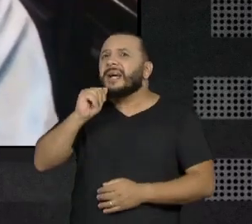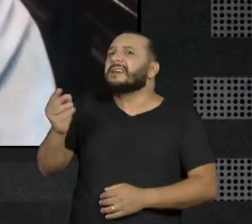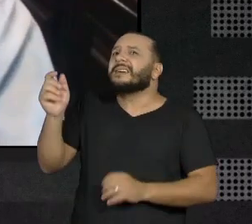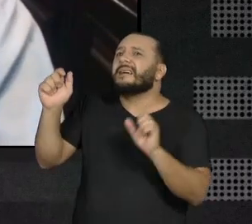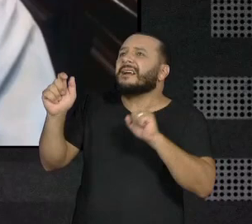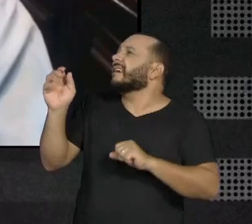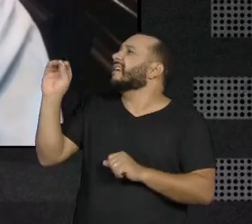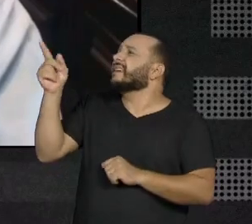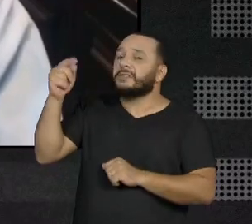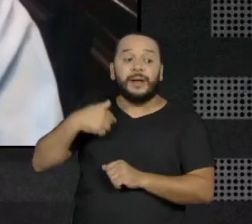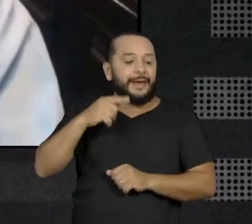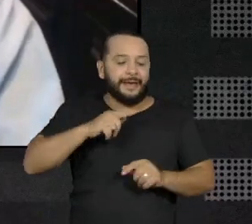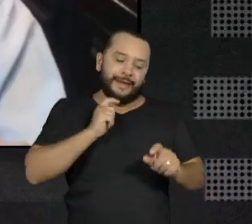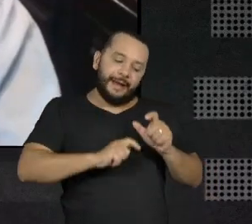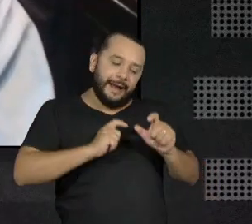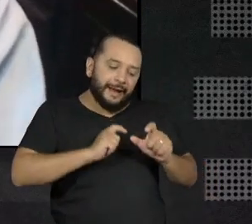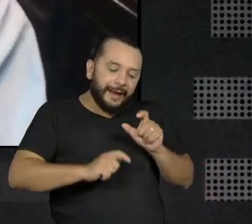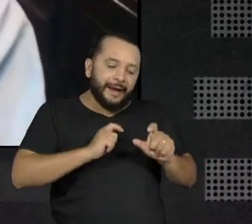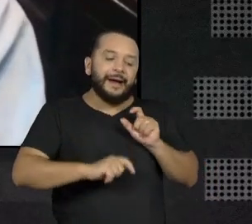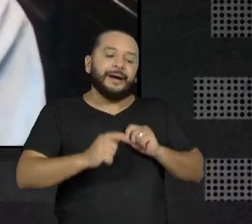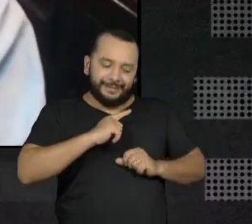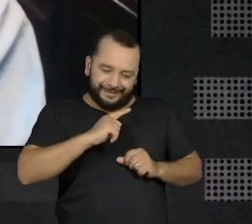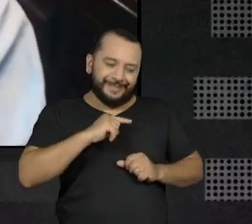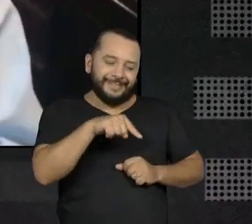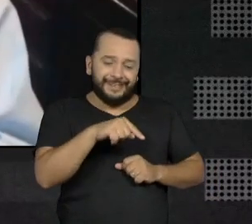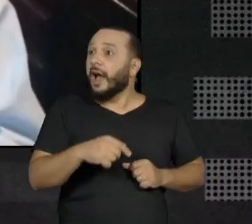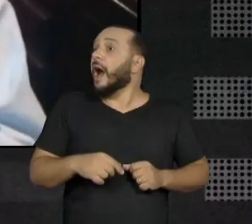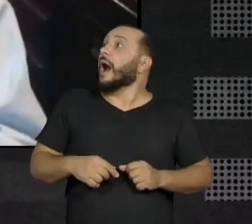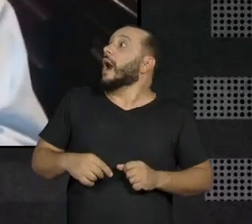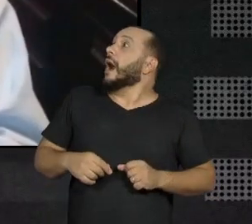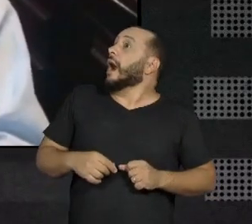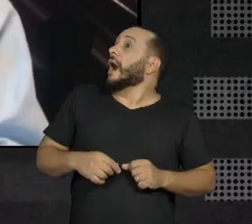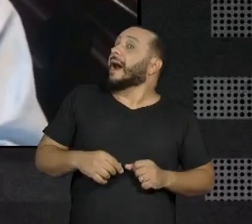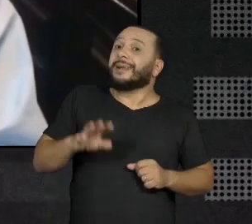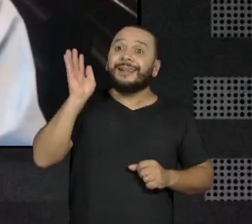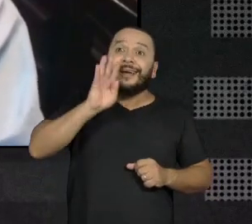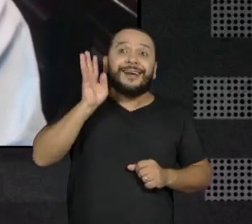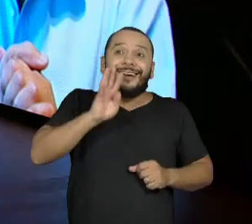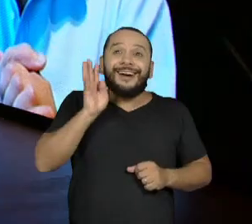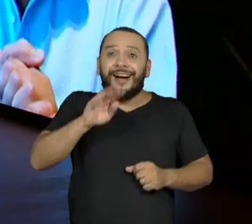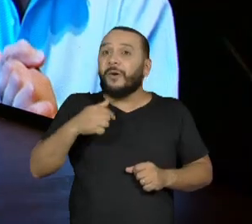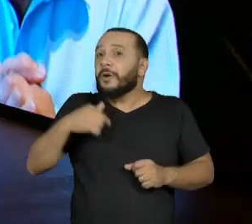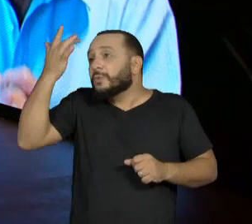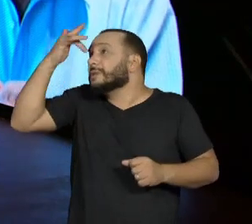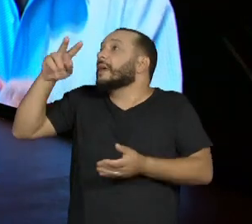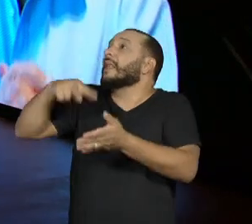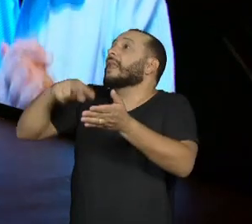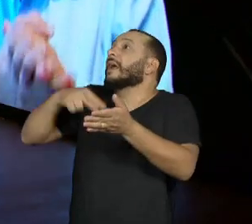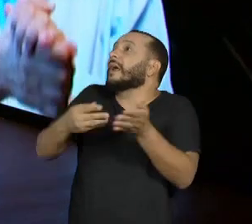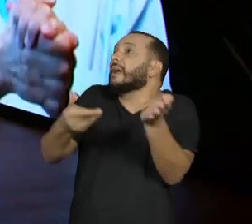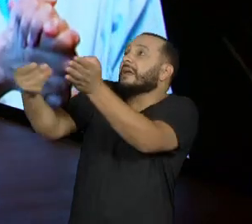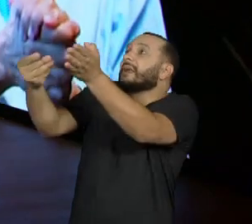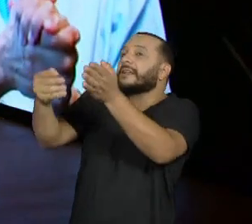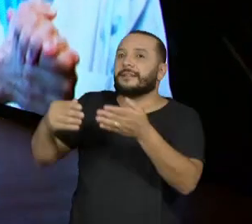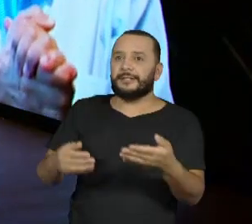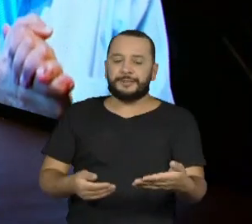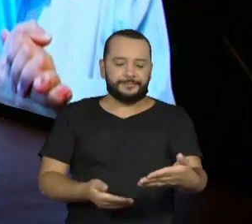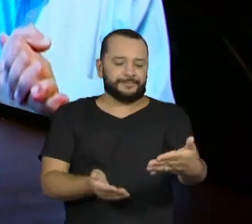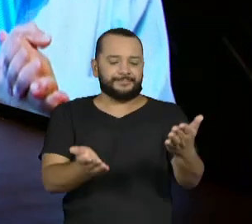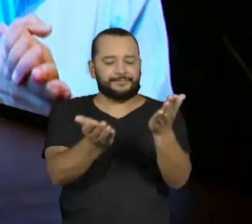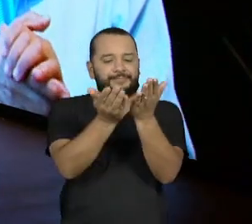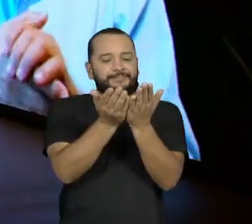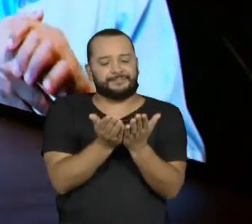Isso é história em quadrinhos, tem uma historinha e tudo mais. Mãe, puxa vida, eu não sei ler, lê para mim. Por que ela foi